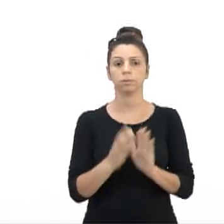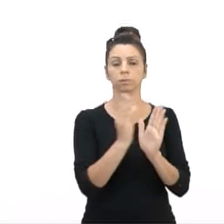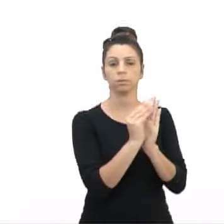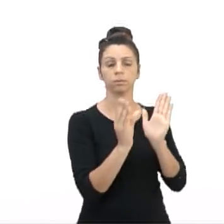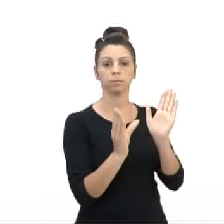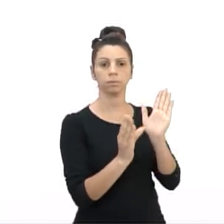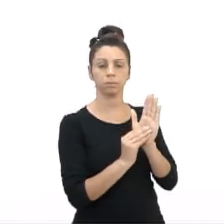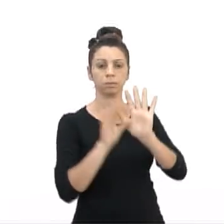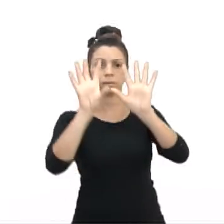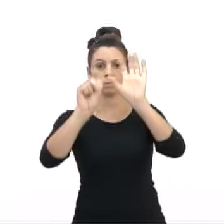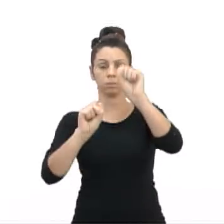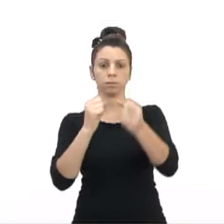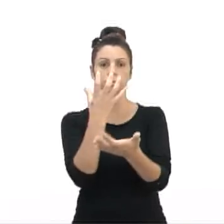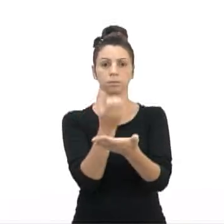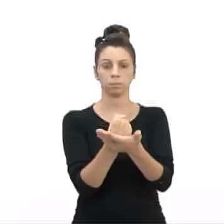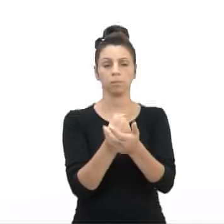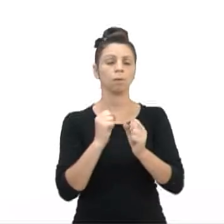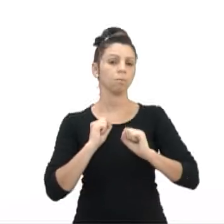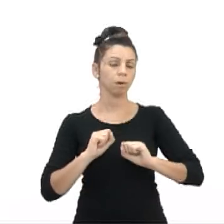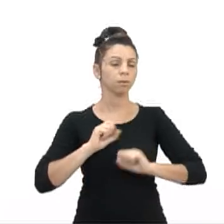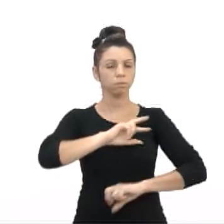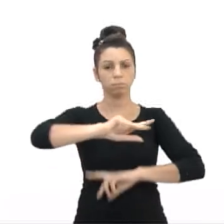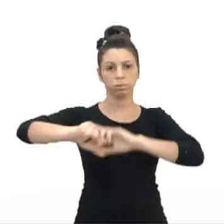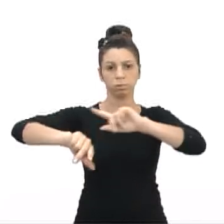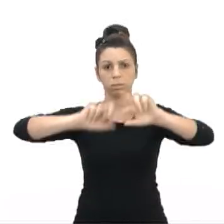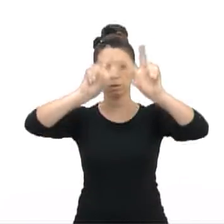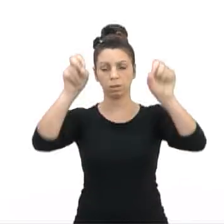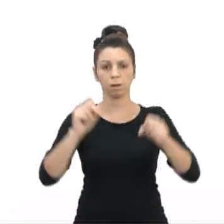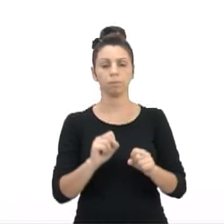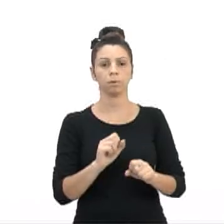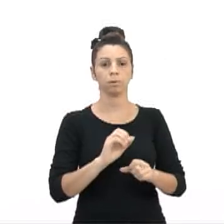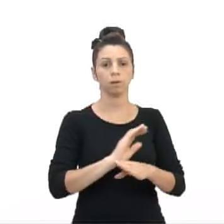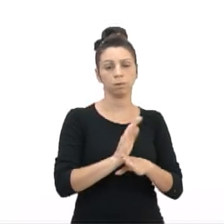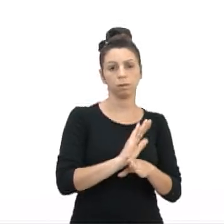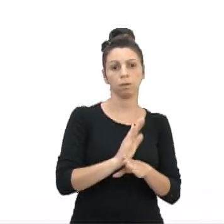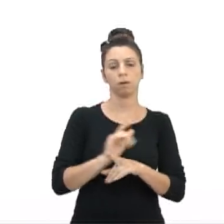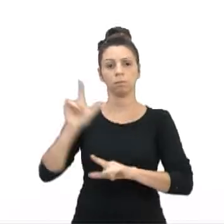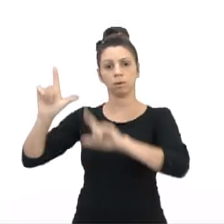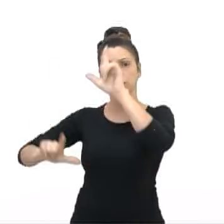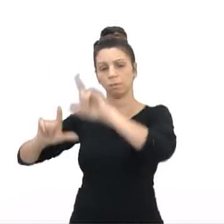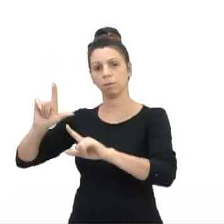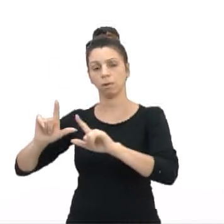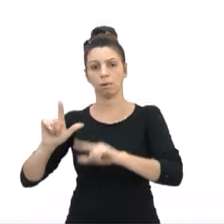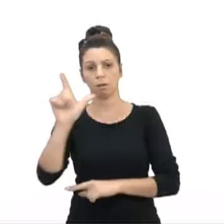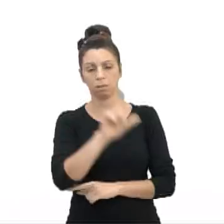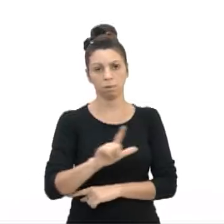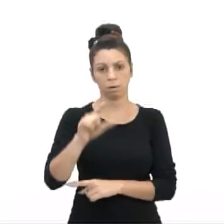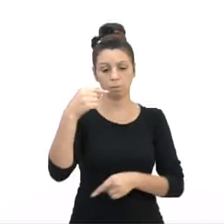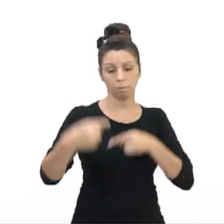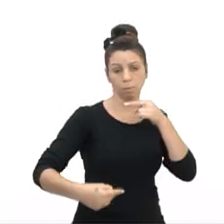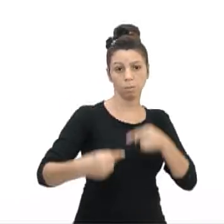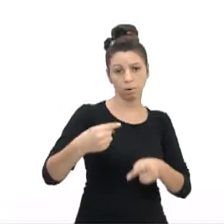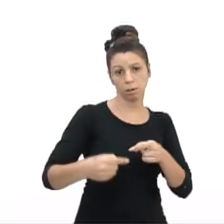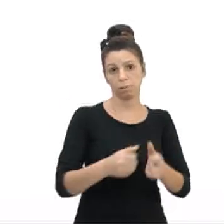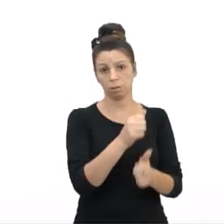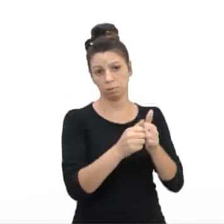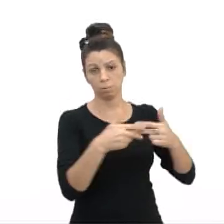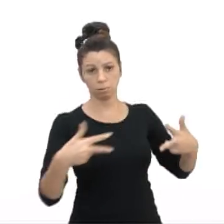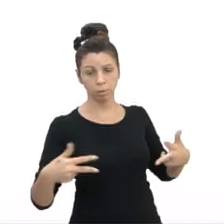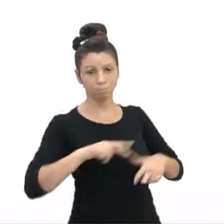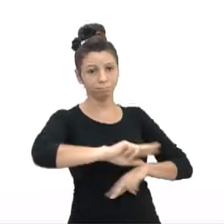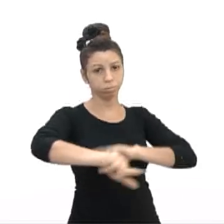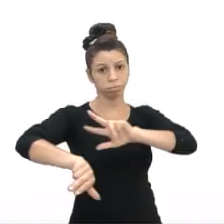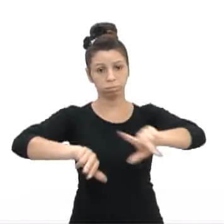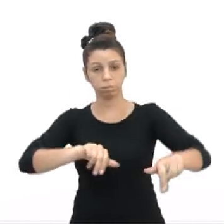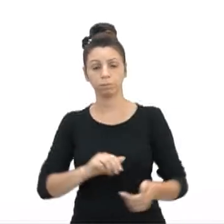de um podcast pode abordar vários assuntos: cinema, TV, literatura, política, esportes e muito mais.